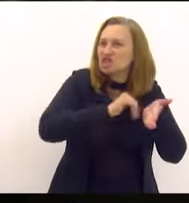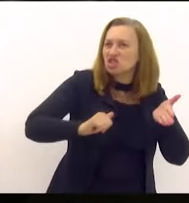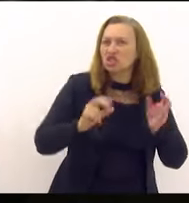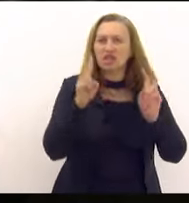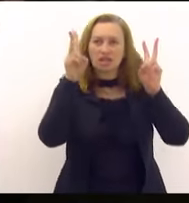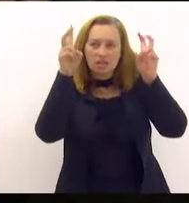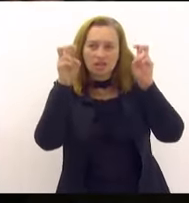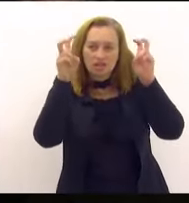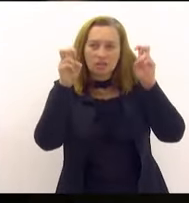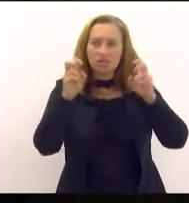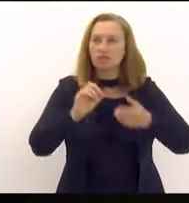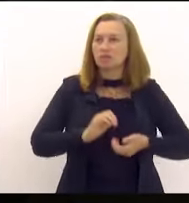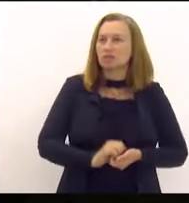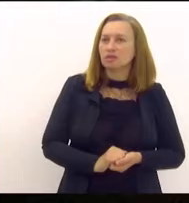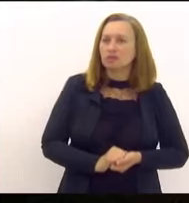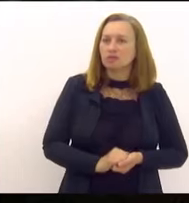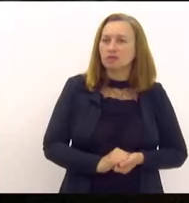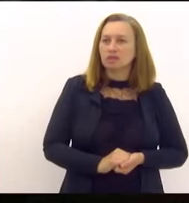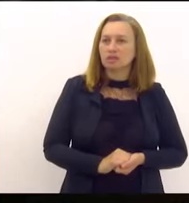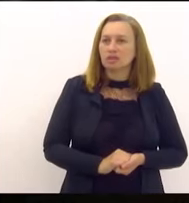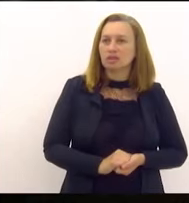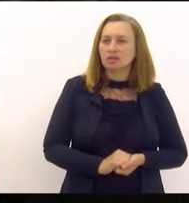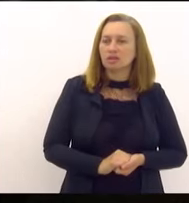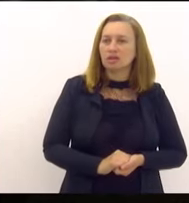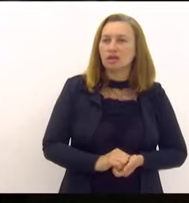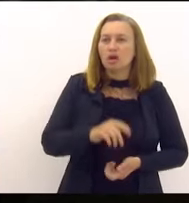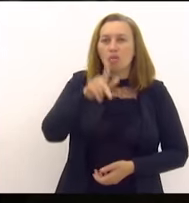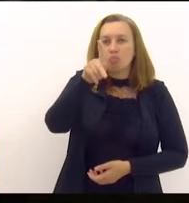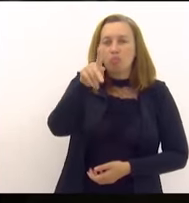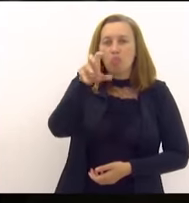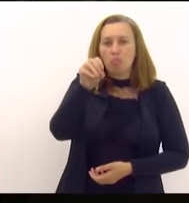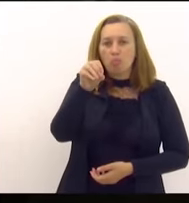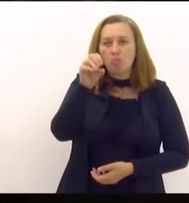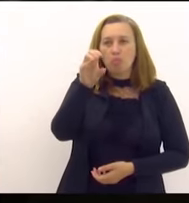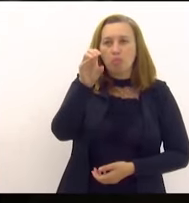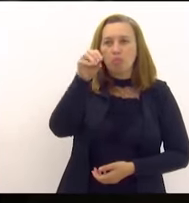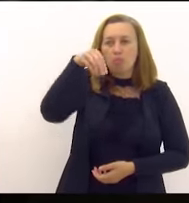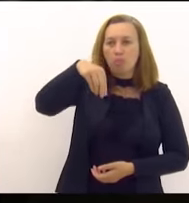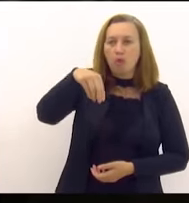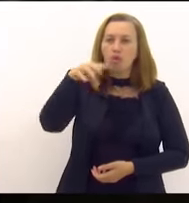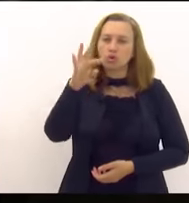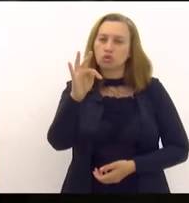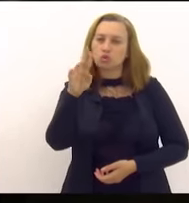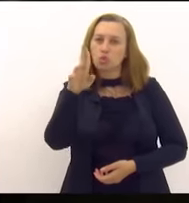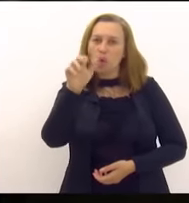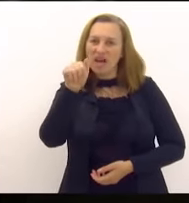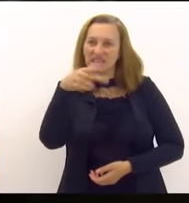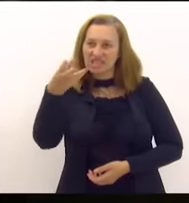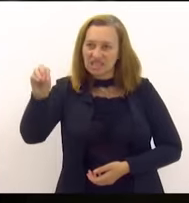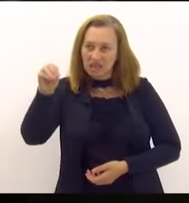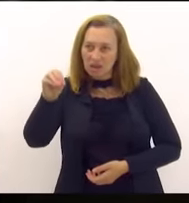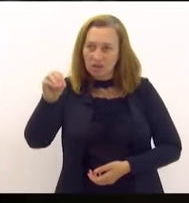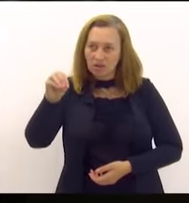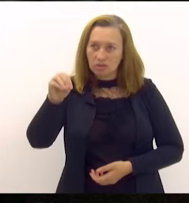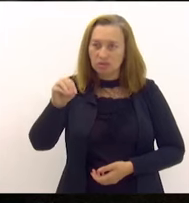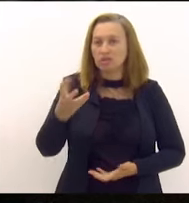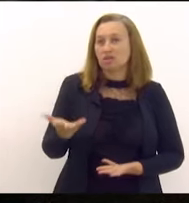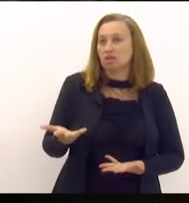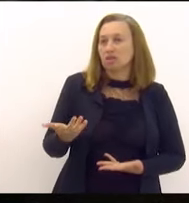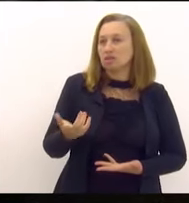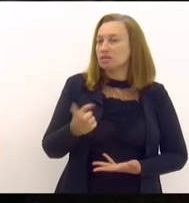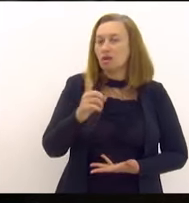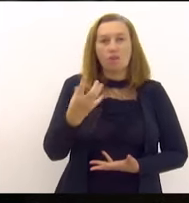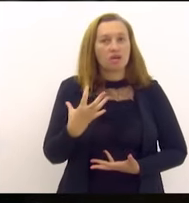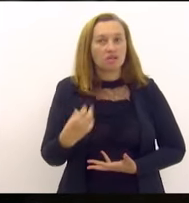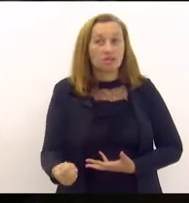da pontuação, que é algo indevido a quem apenas exerce por 30 dias